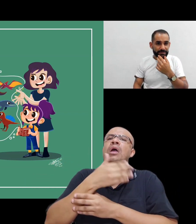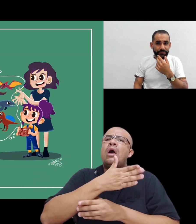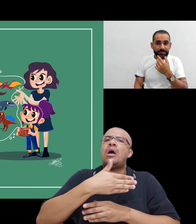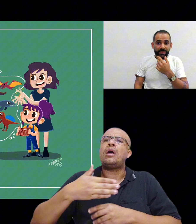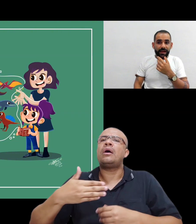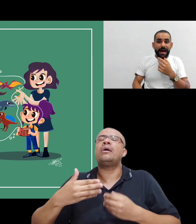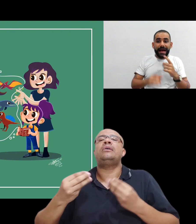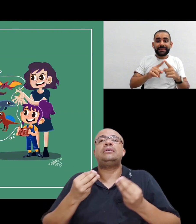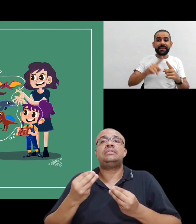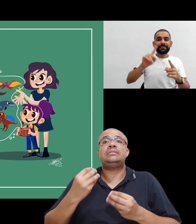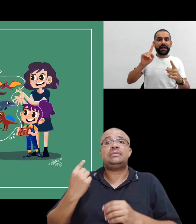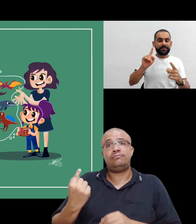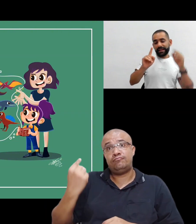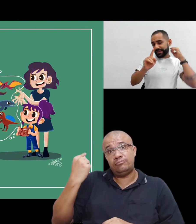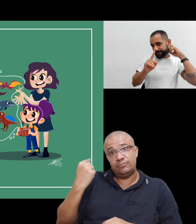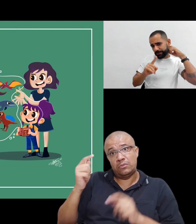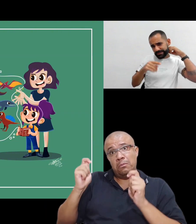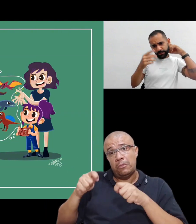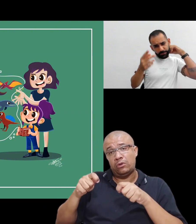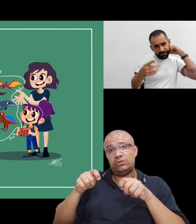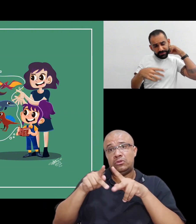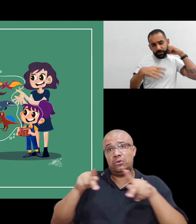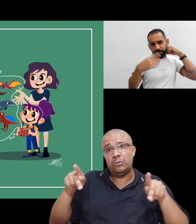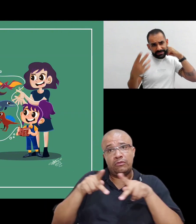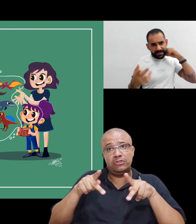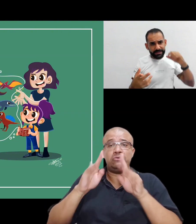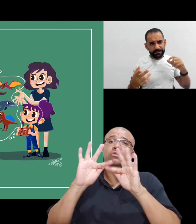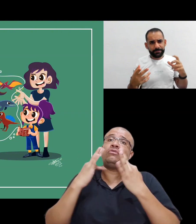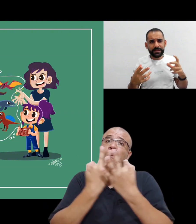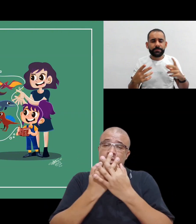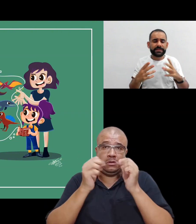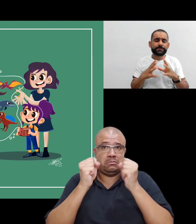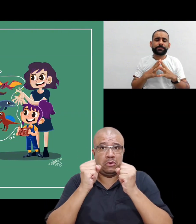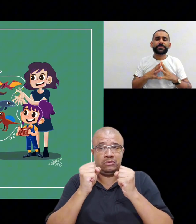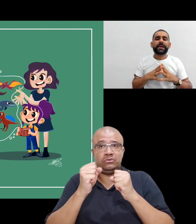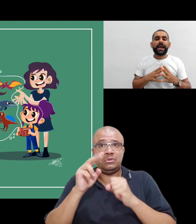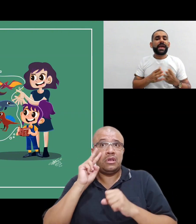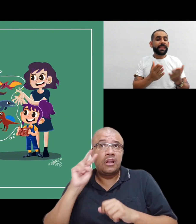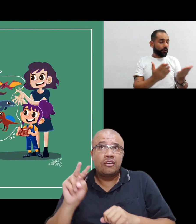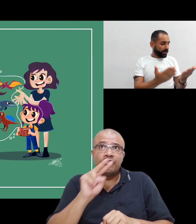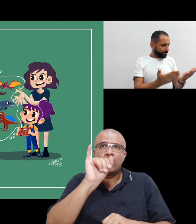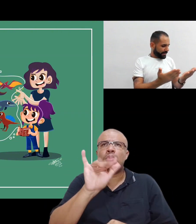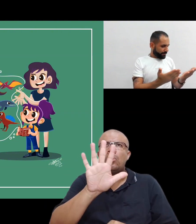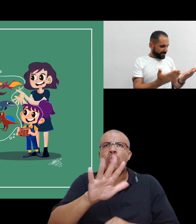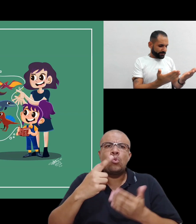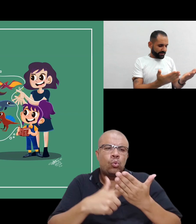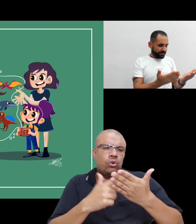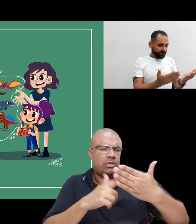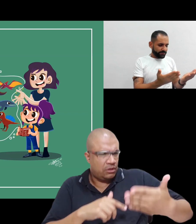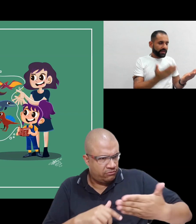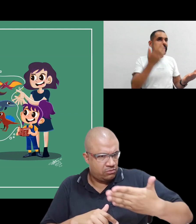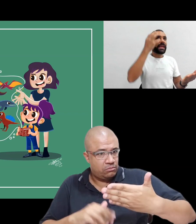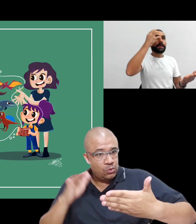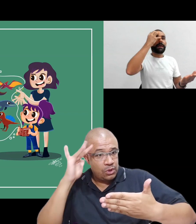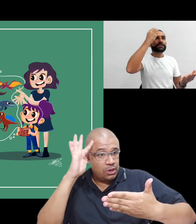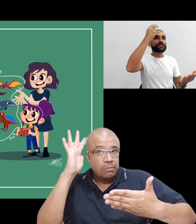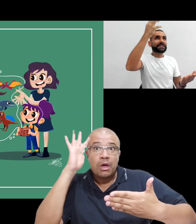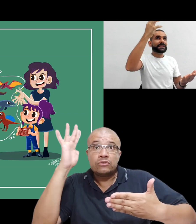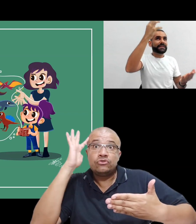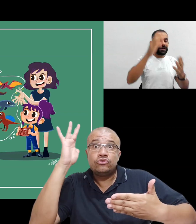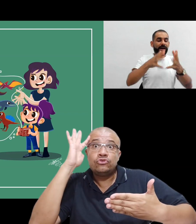tudo mais. Quem está atrás pode ser um professor, pode ser até a família mesmo. Ela olha para a imagem no livro